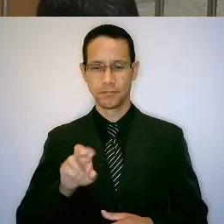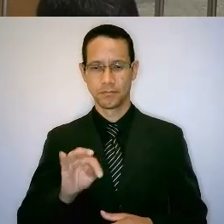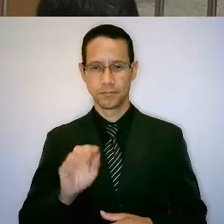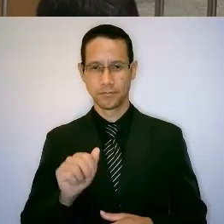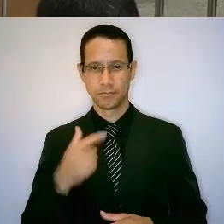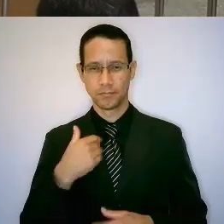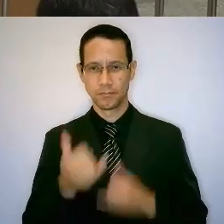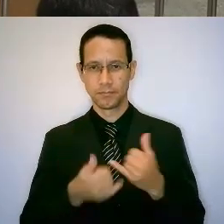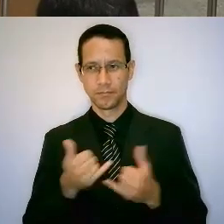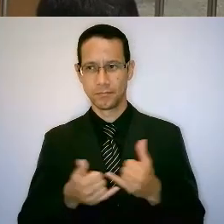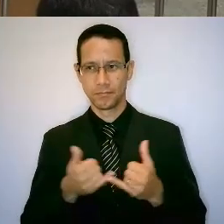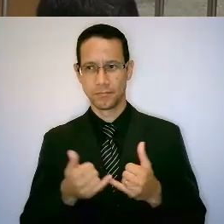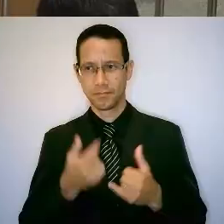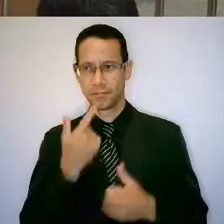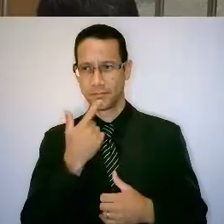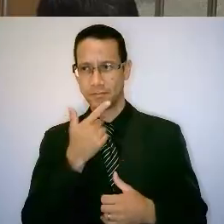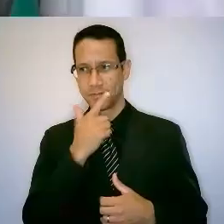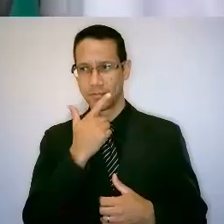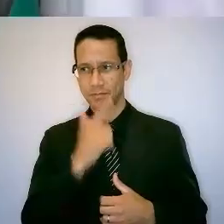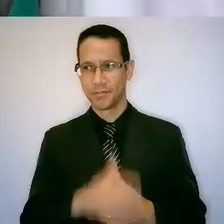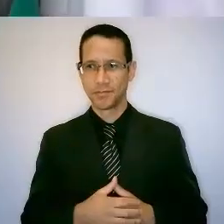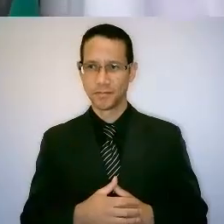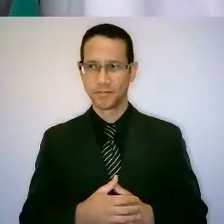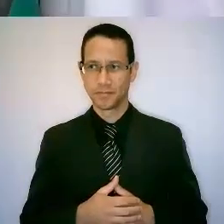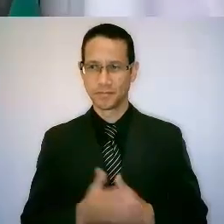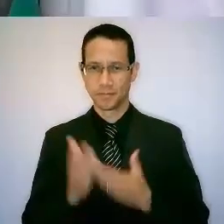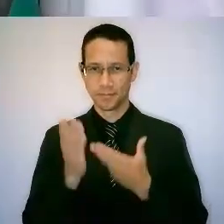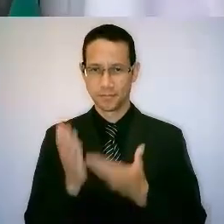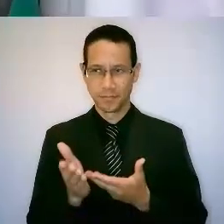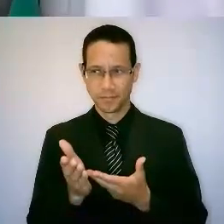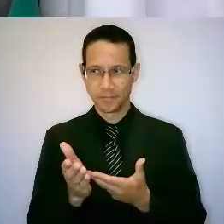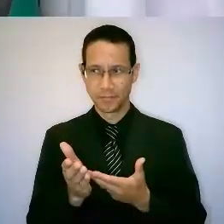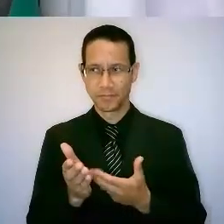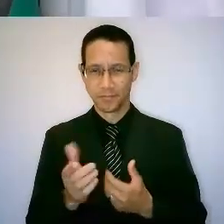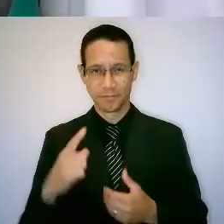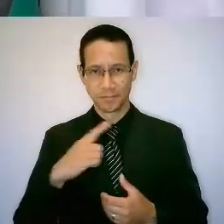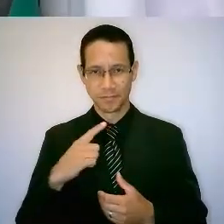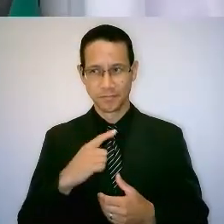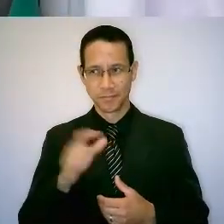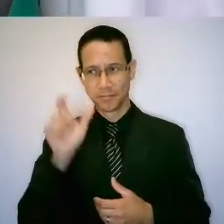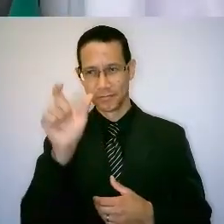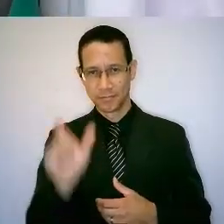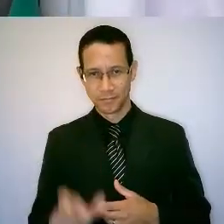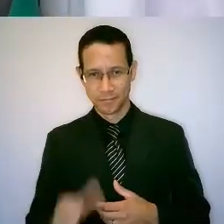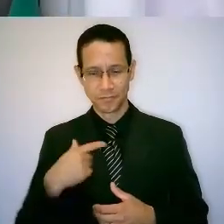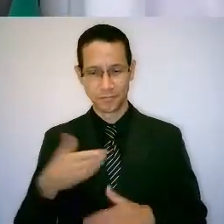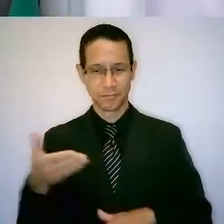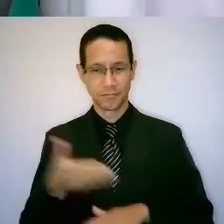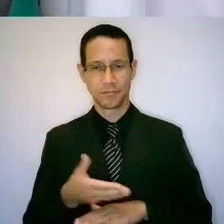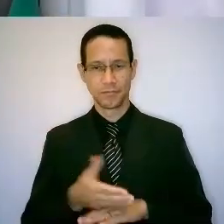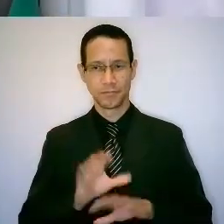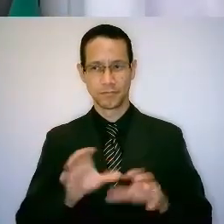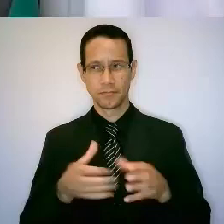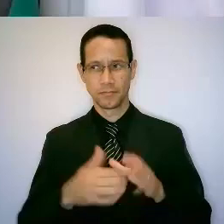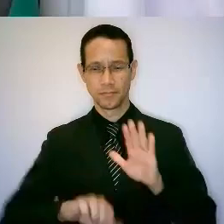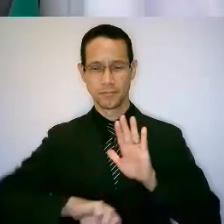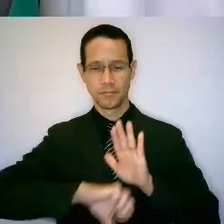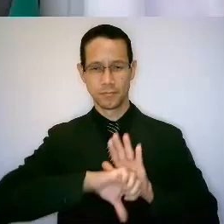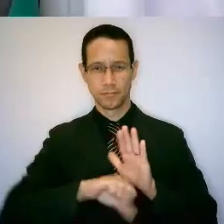esse fisionomia de menina mas que já teve já teve aqui na Câmara criminal substituindo